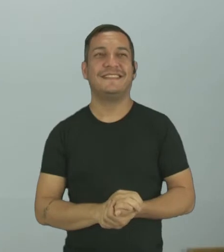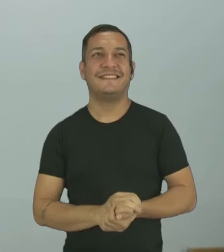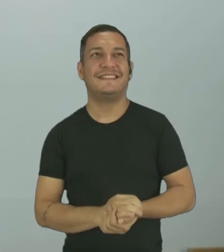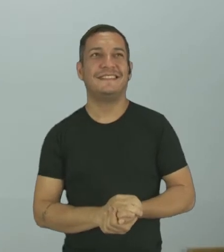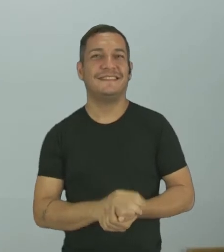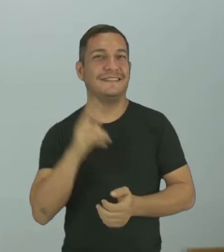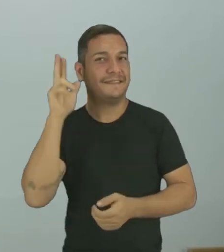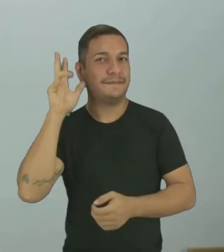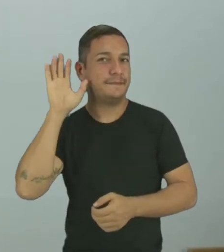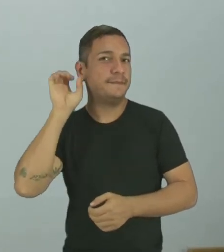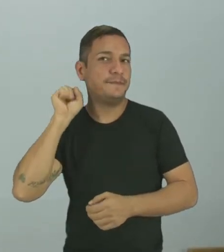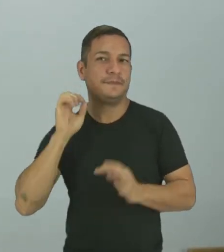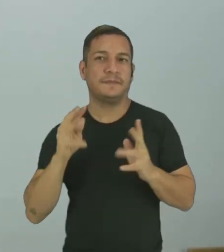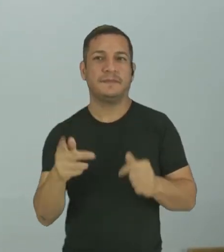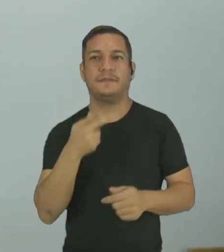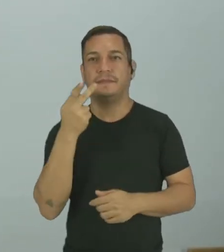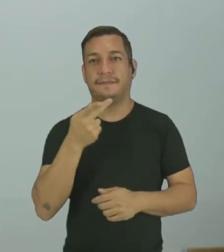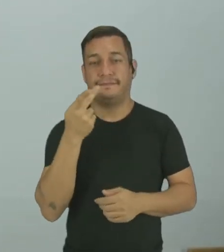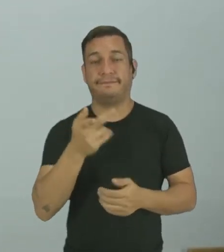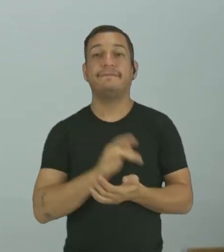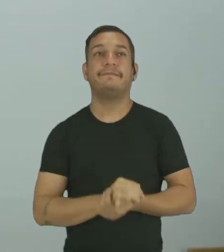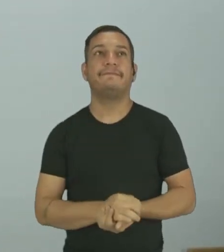ouvir tudo o que você tem a falar.